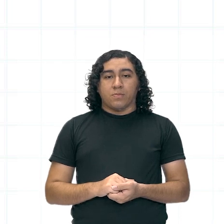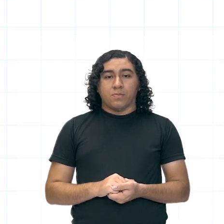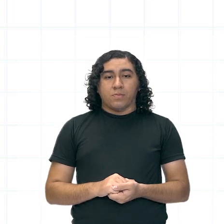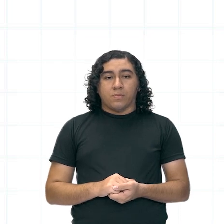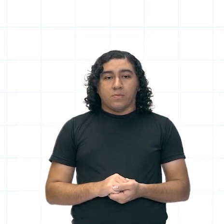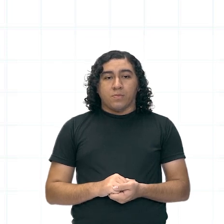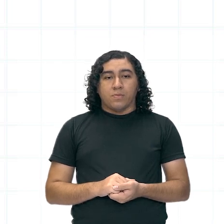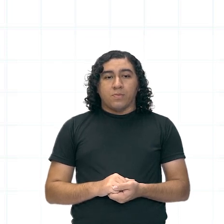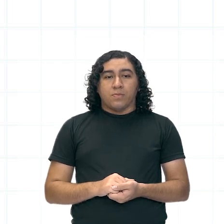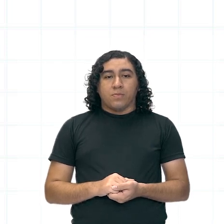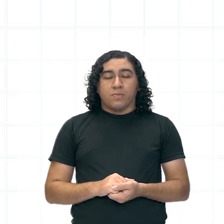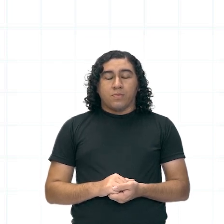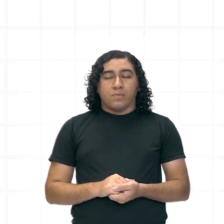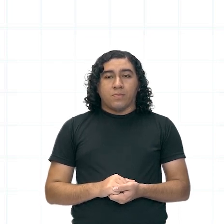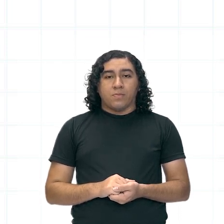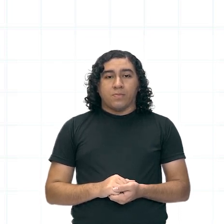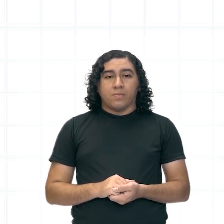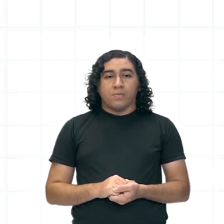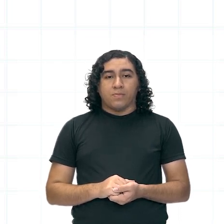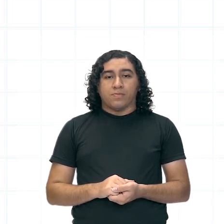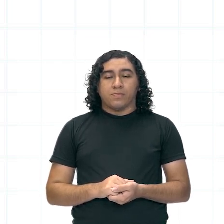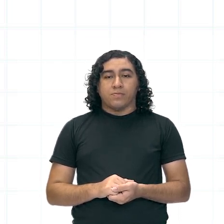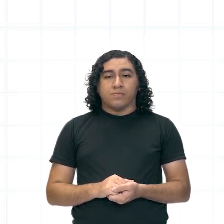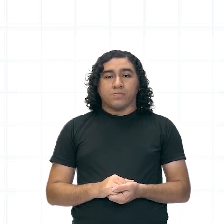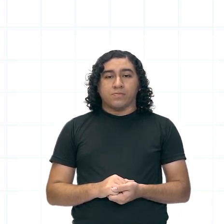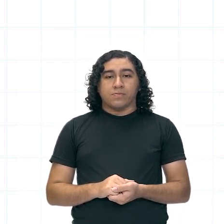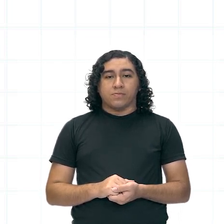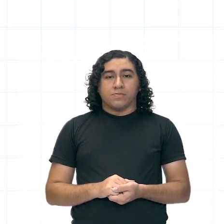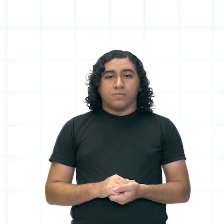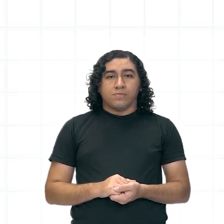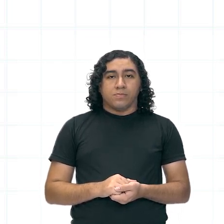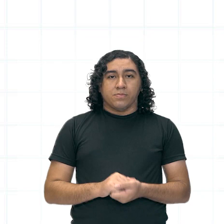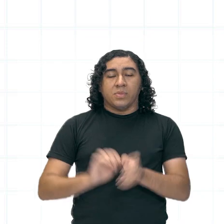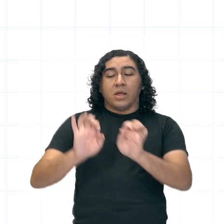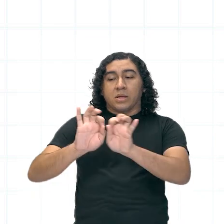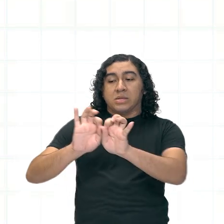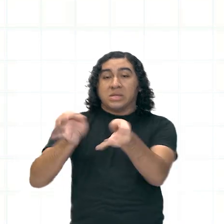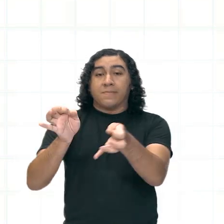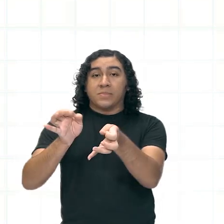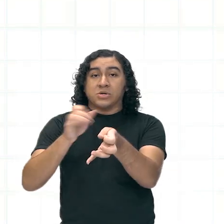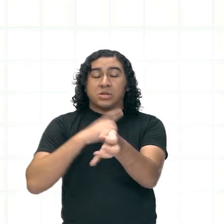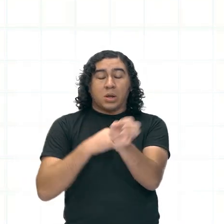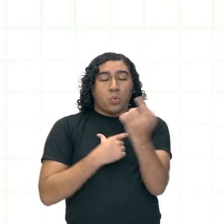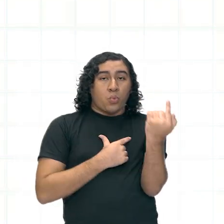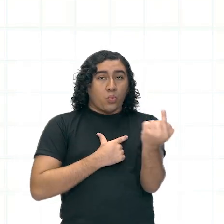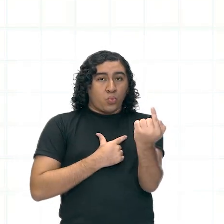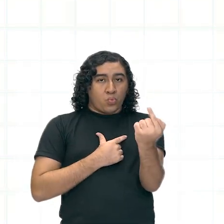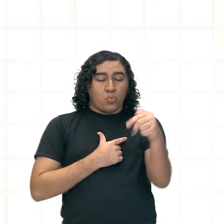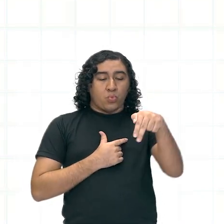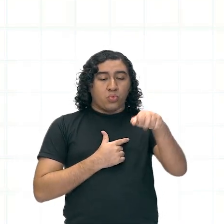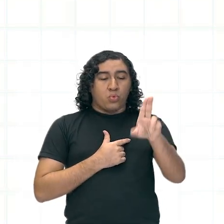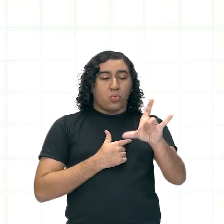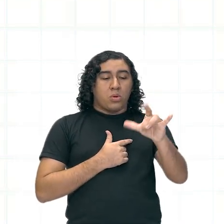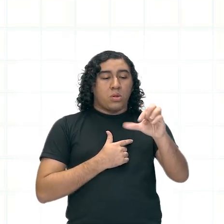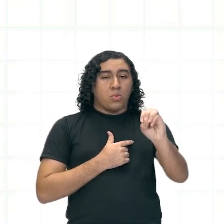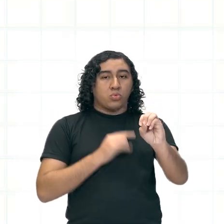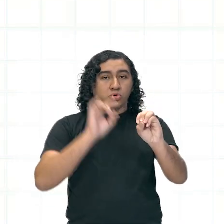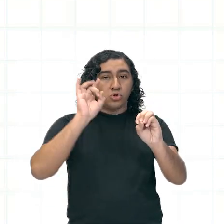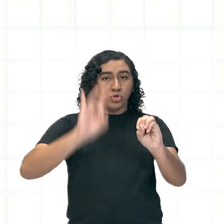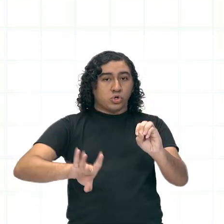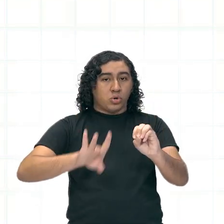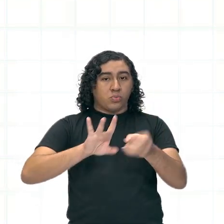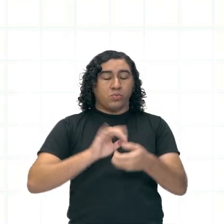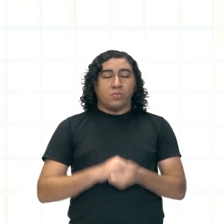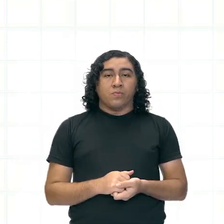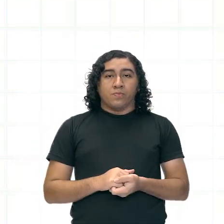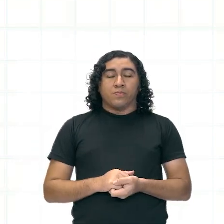sua constituição, ok? Então, olha só, sujeito simples, apenas um núcleo. Essa é a informação